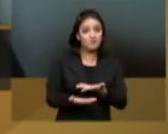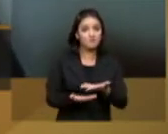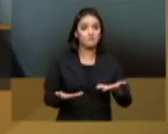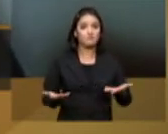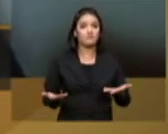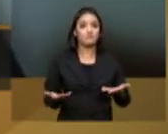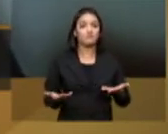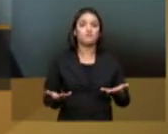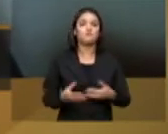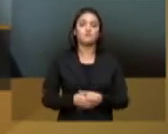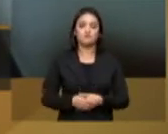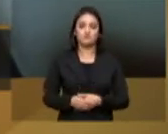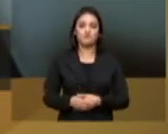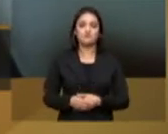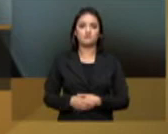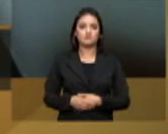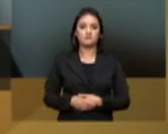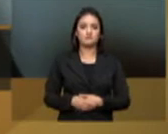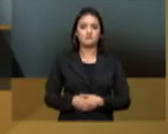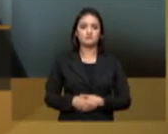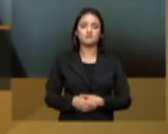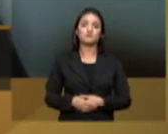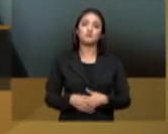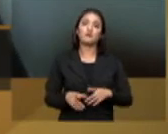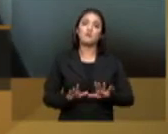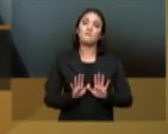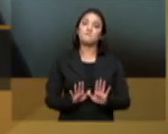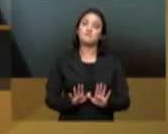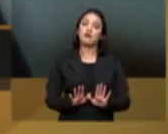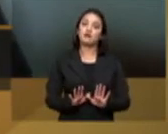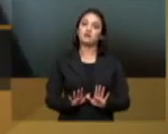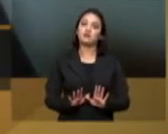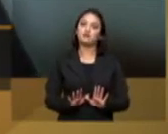seu regulamento. Por outro lado,